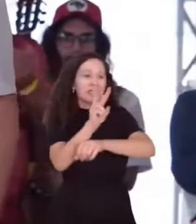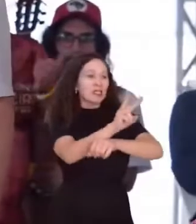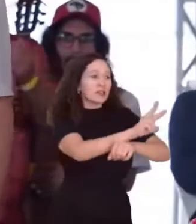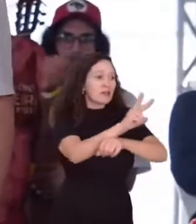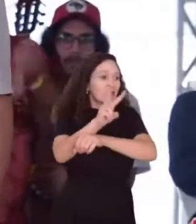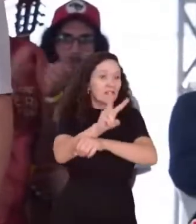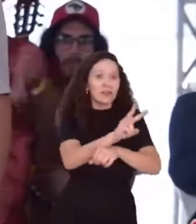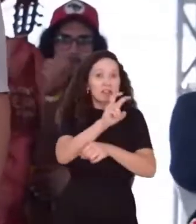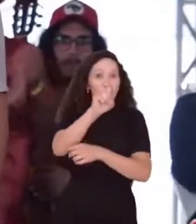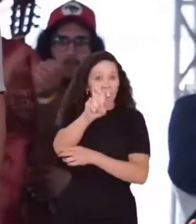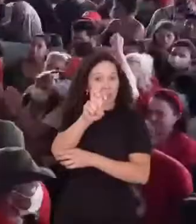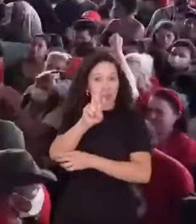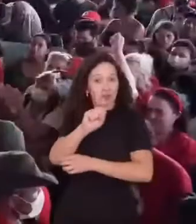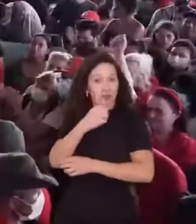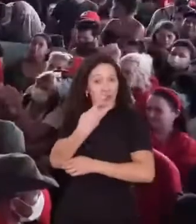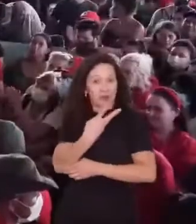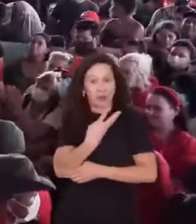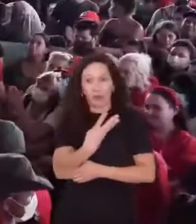dias.